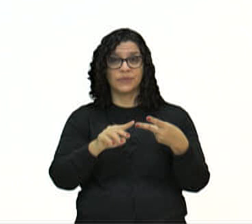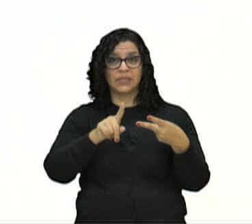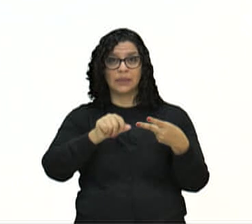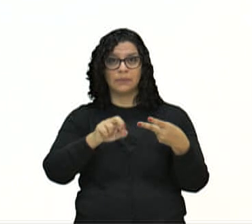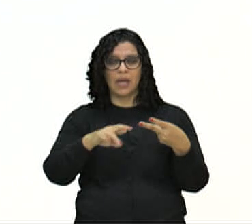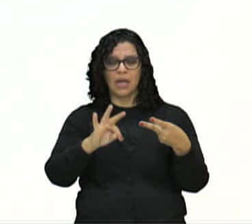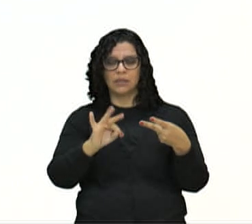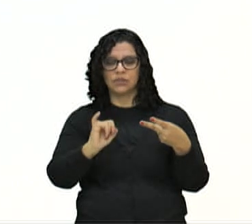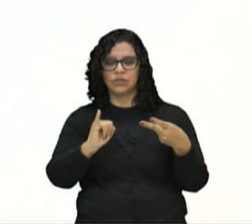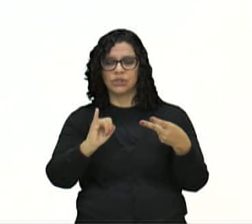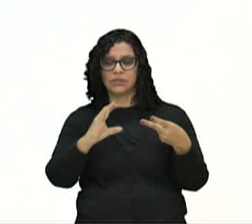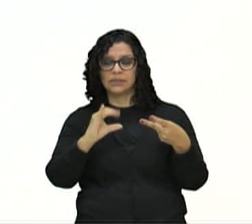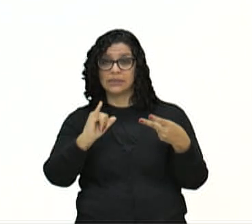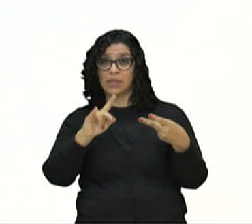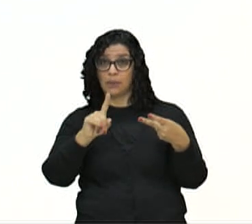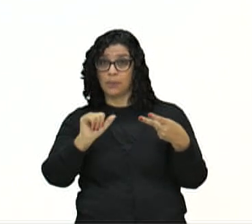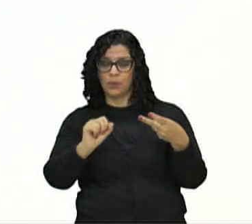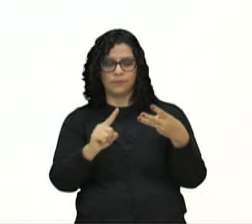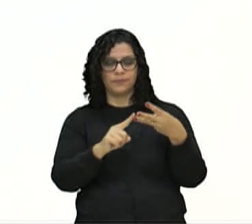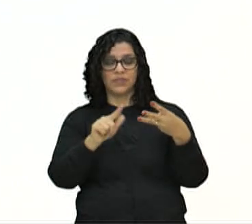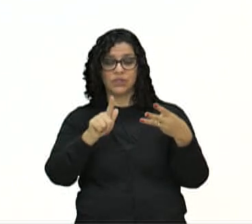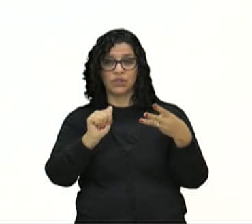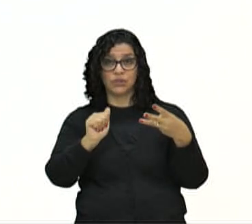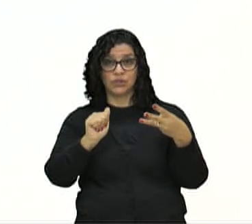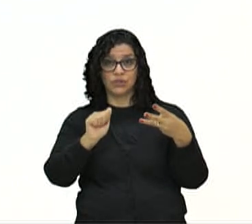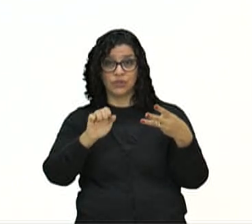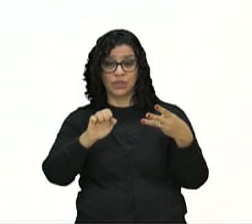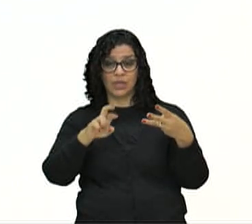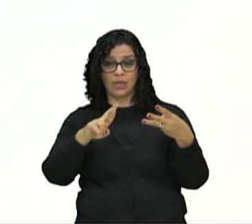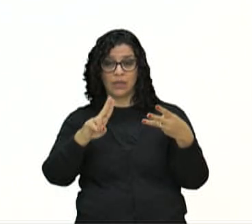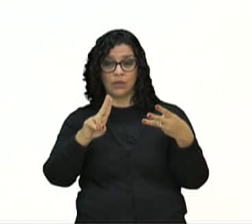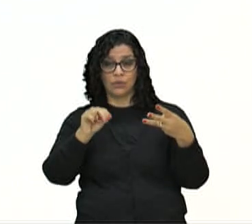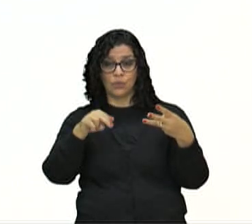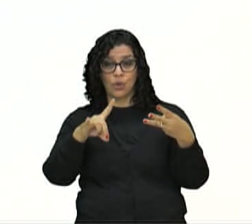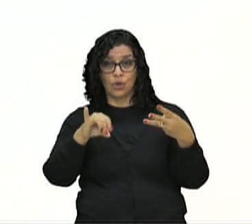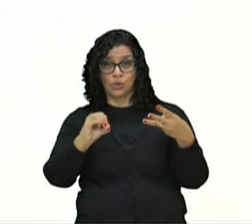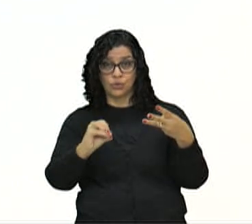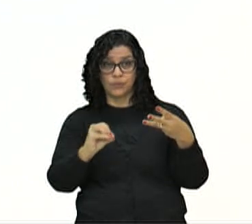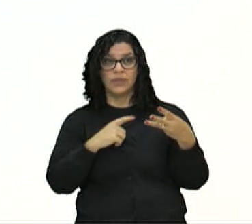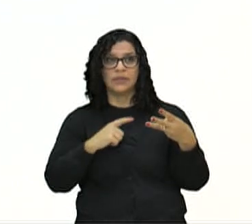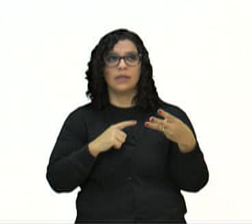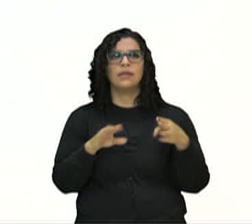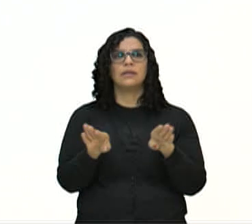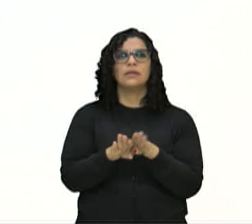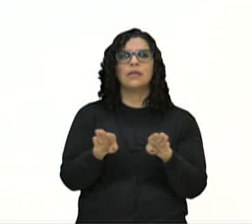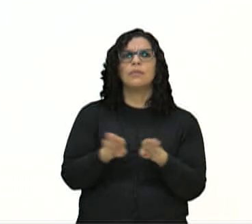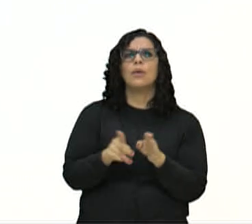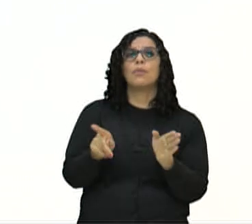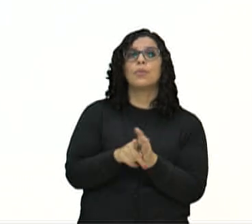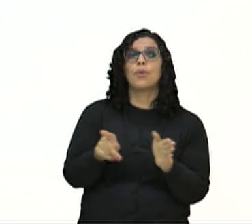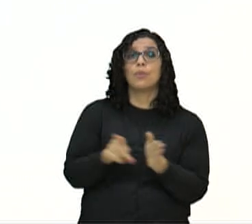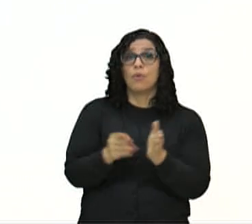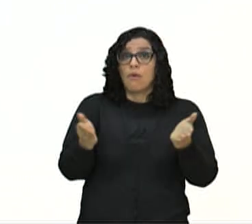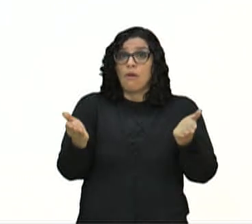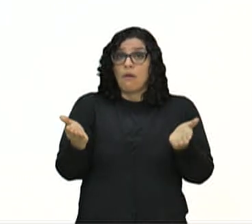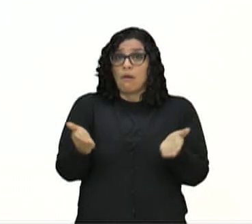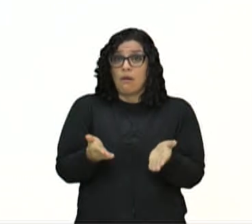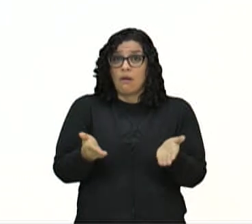gerúndio, ok? Nós temos tempos verbais do modo indicativo: